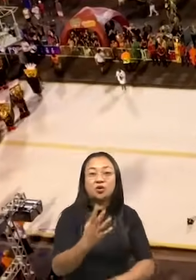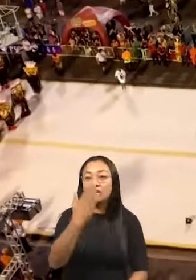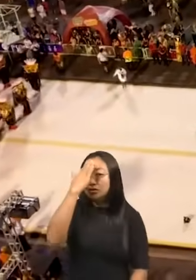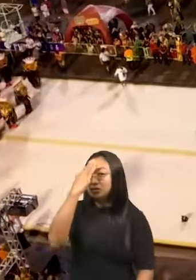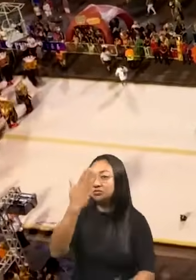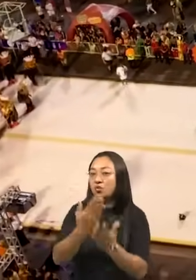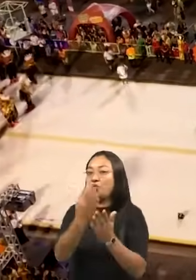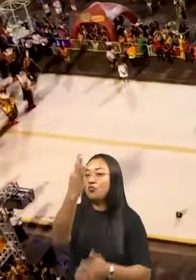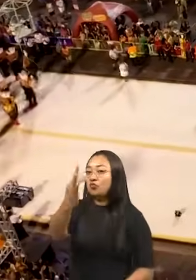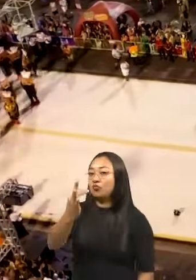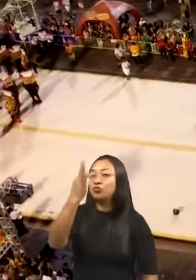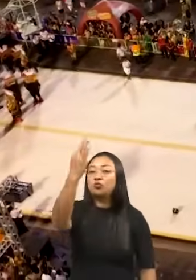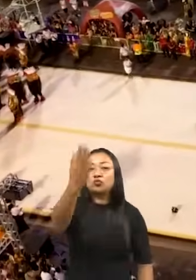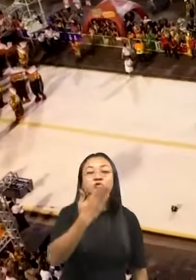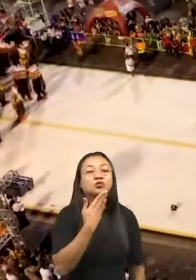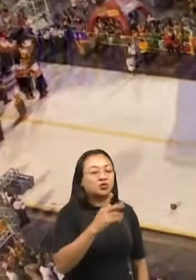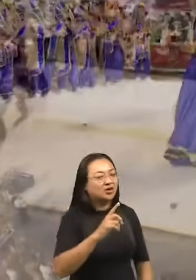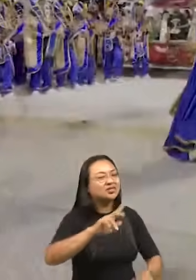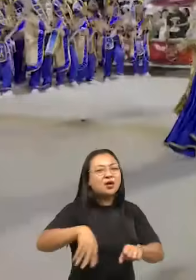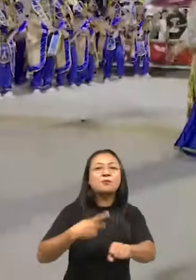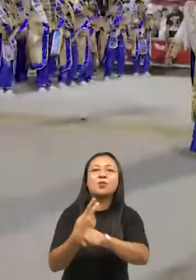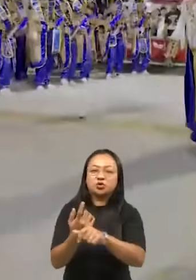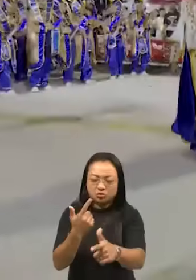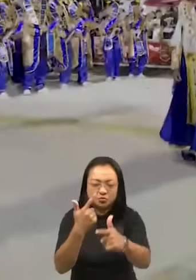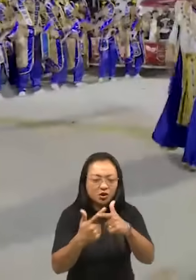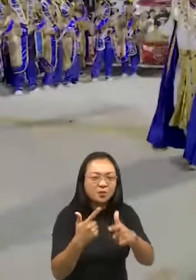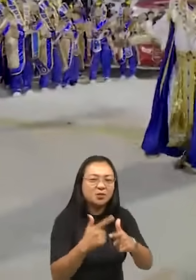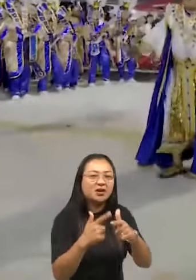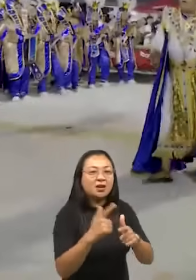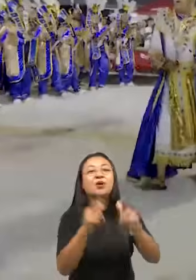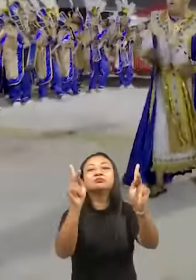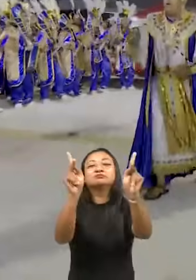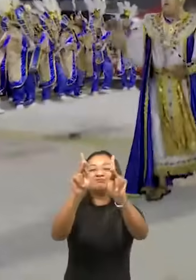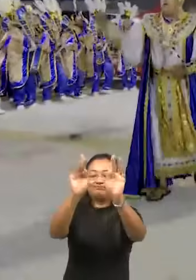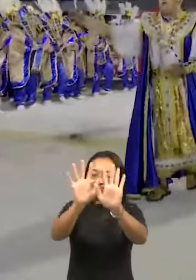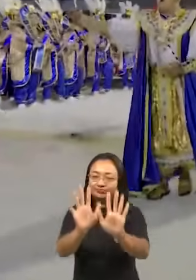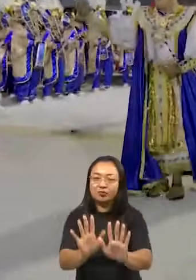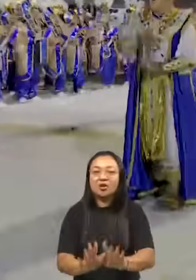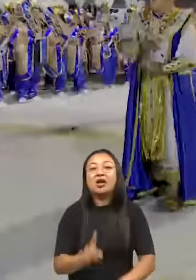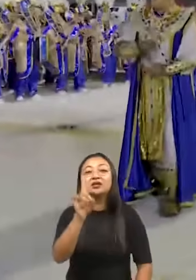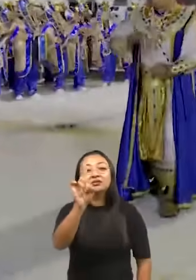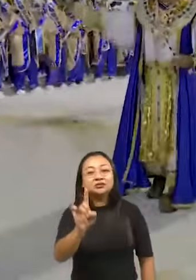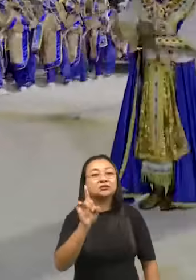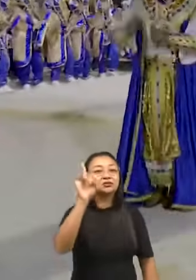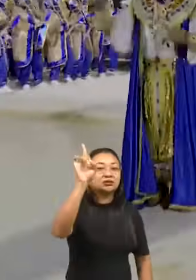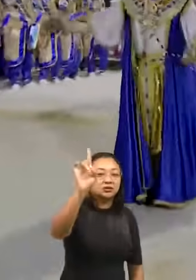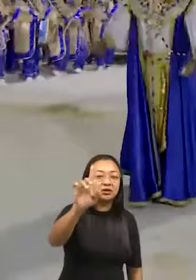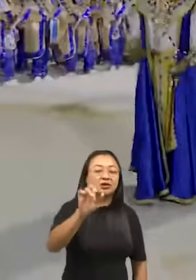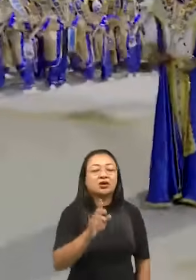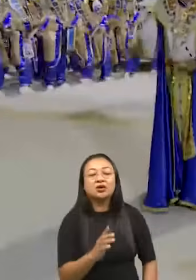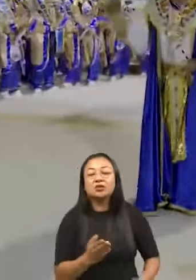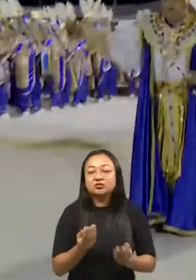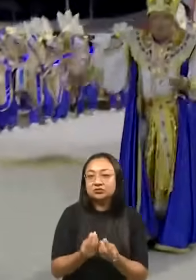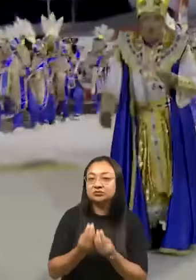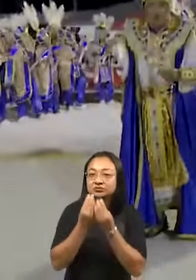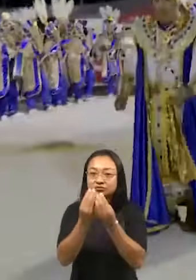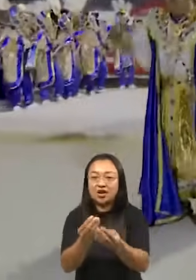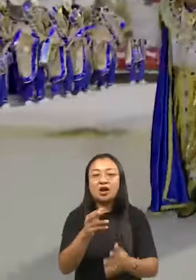esperança. Depois da tempestade veio a bonança. É dom de Deus! É dom de Deus, é para o